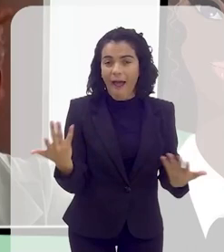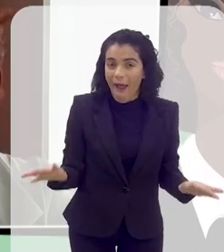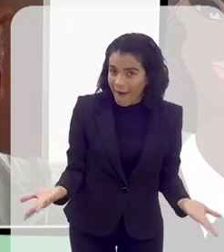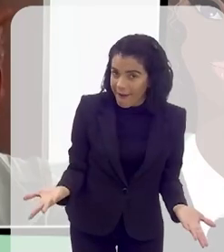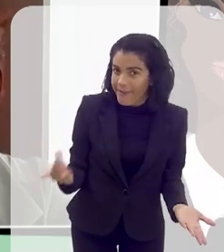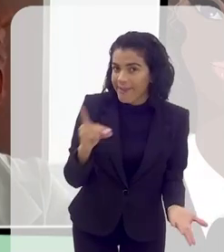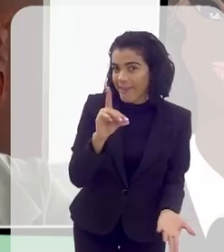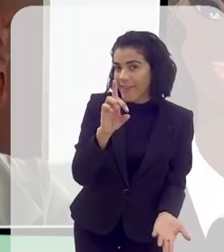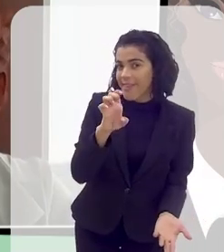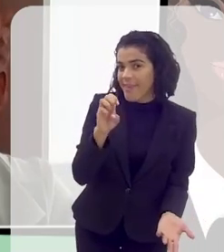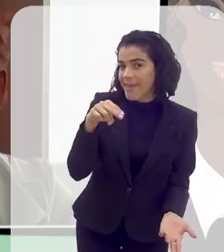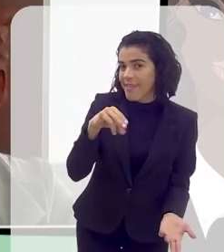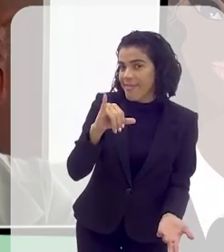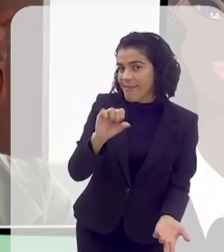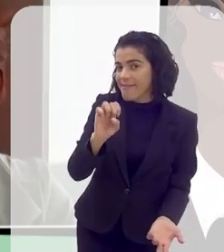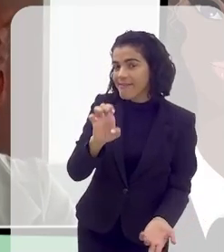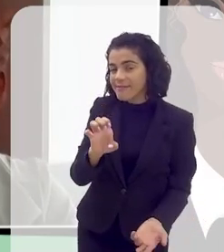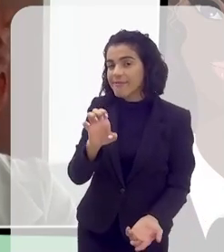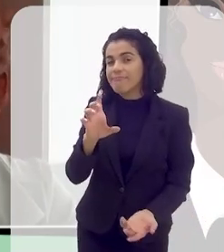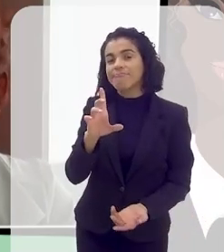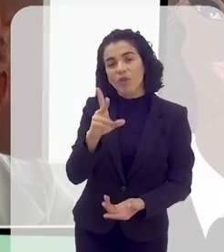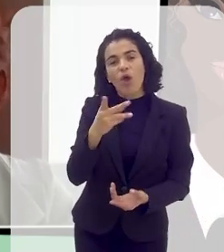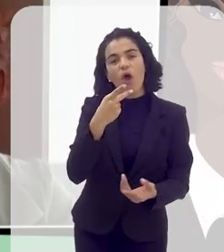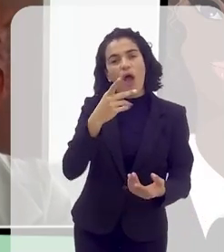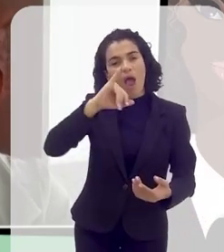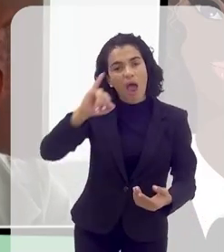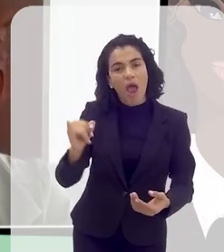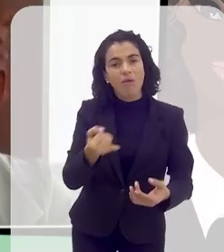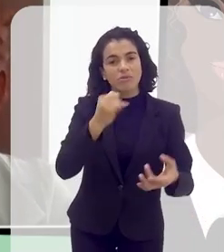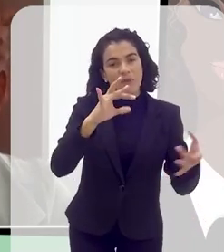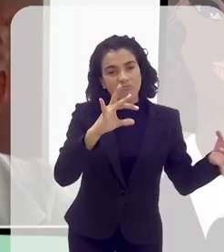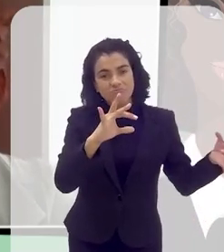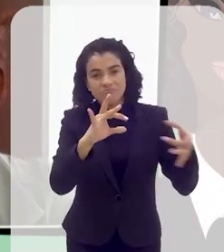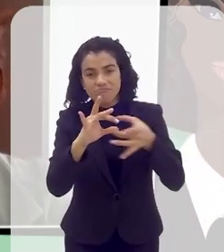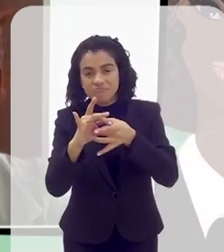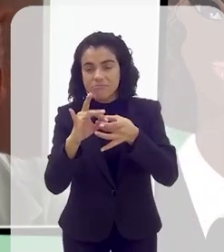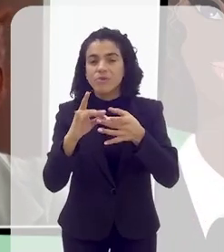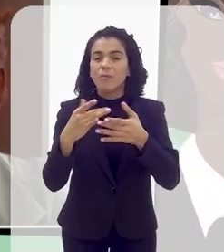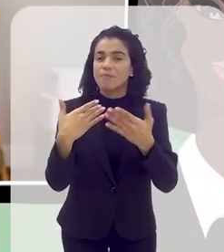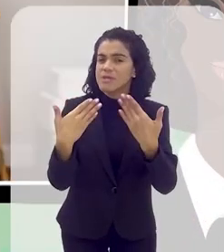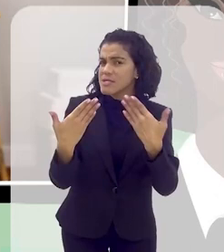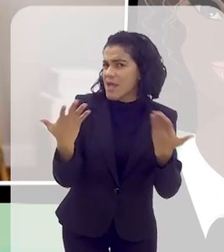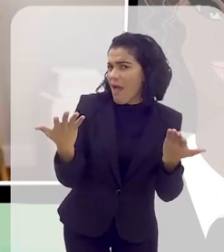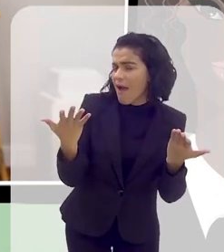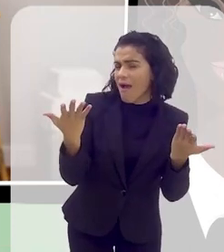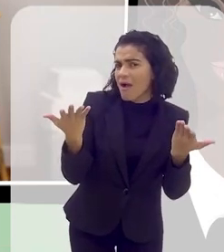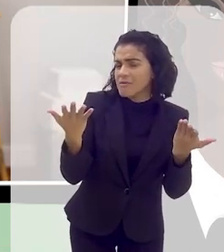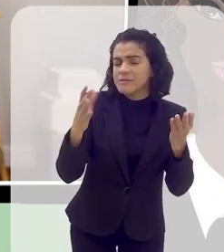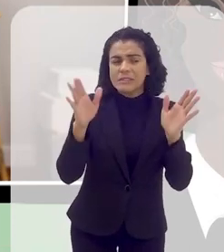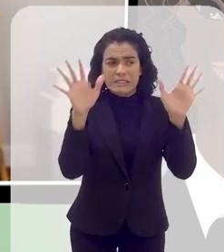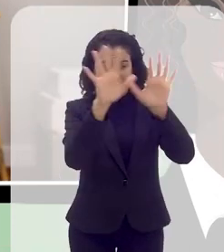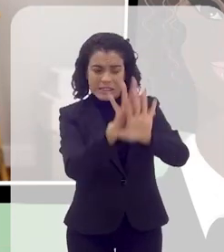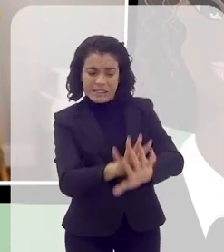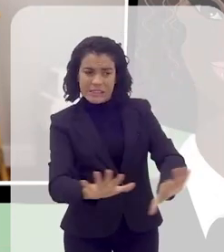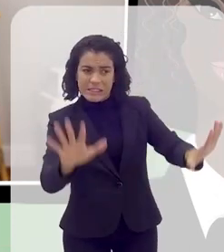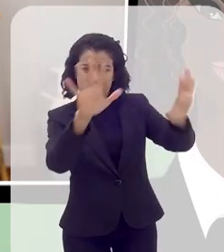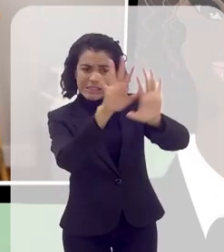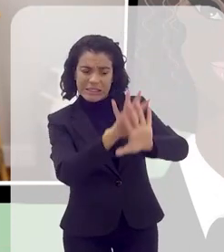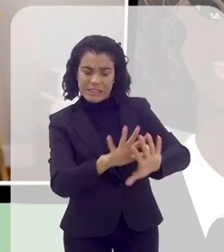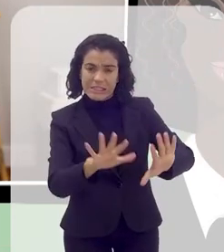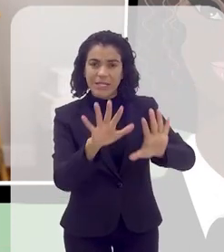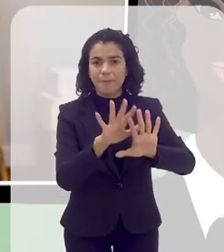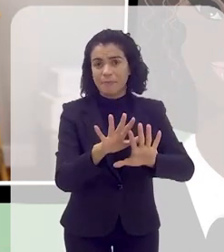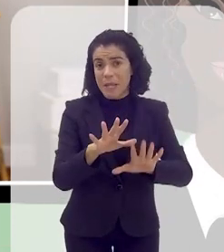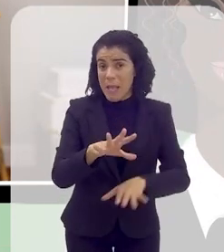madrasta. E aí, Denise, eu estou falando isso para entrar justamente com você, será que esses estereótipos tão presentes